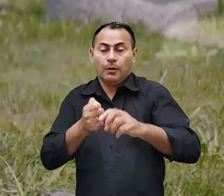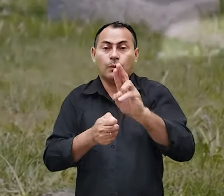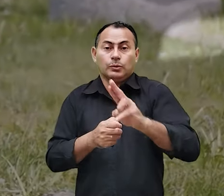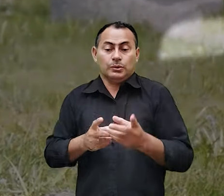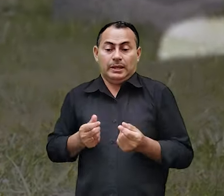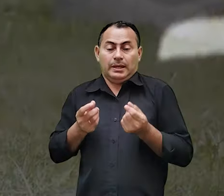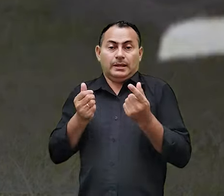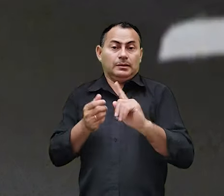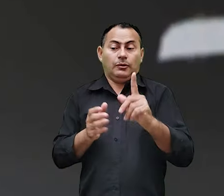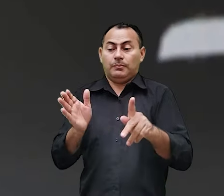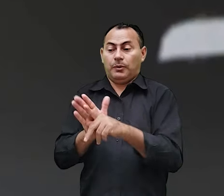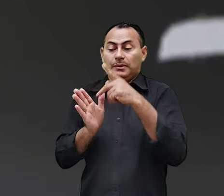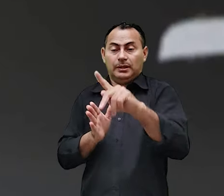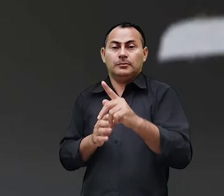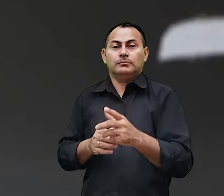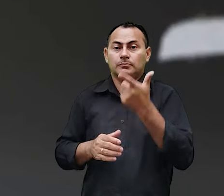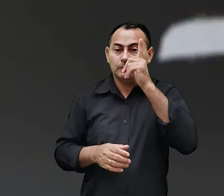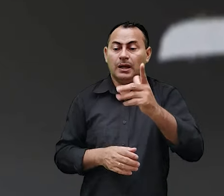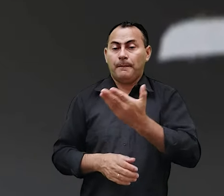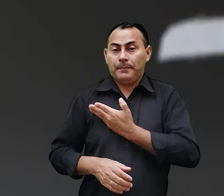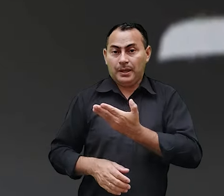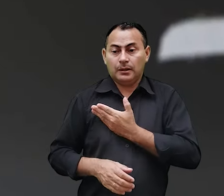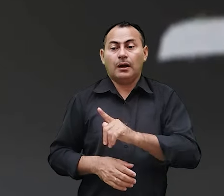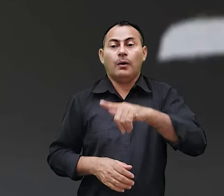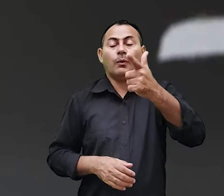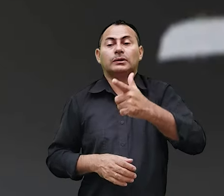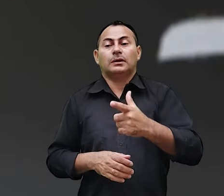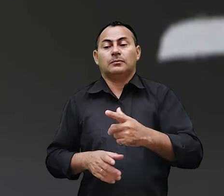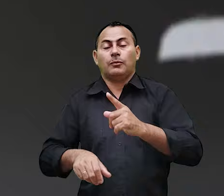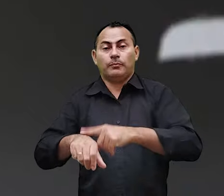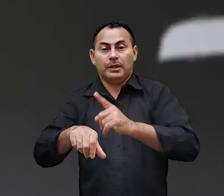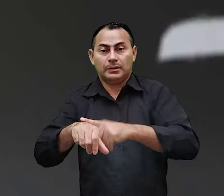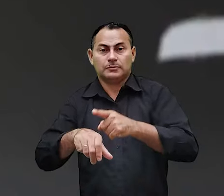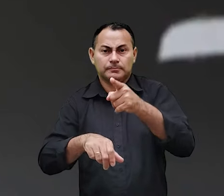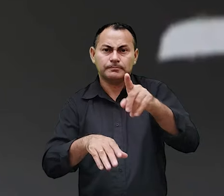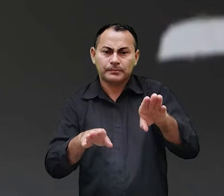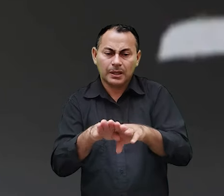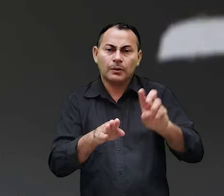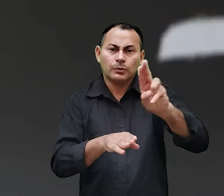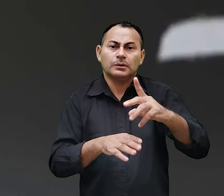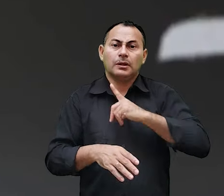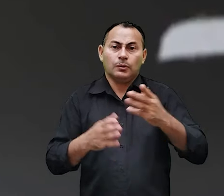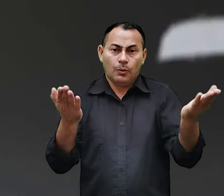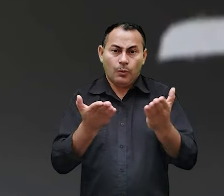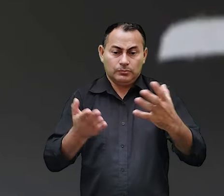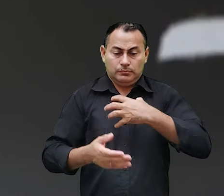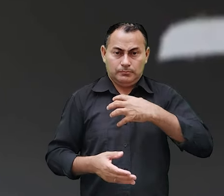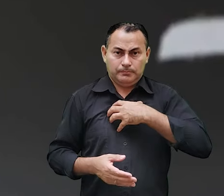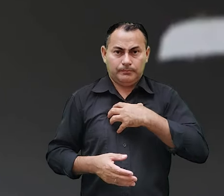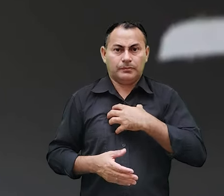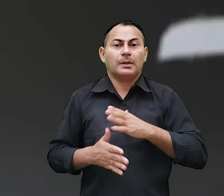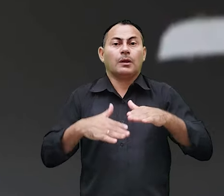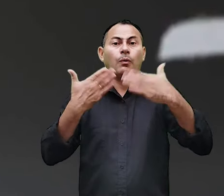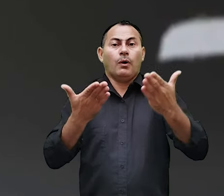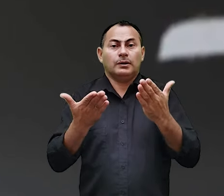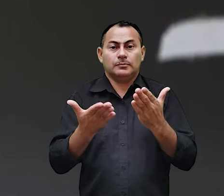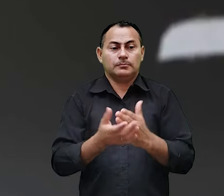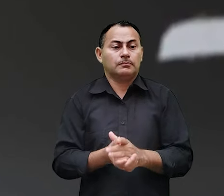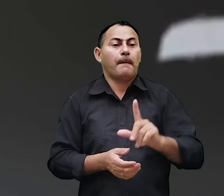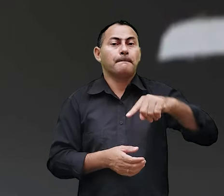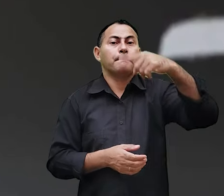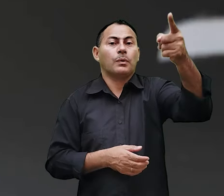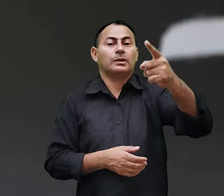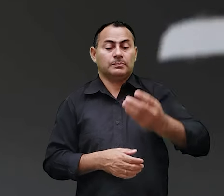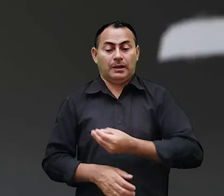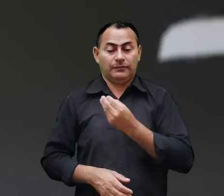como o administrador usou a riqueza que não era dele para conseguir amigos na outra dimensão, você deve usar o que possui hoje de uma maneira que,